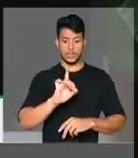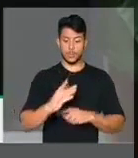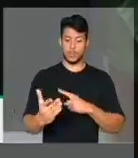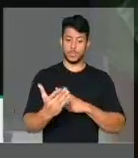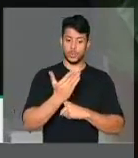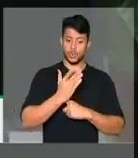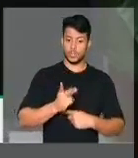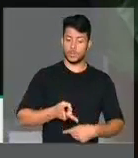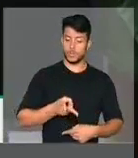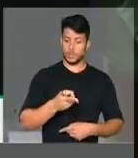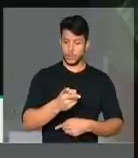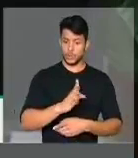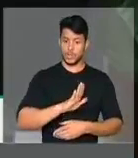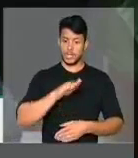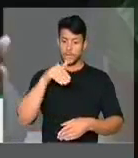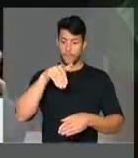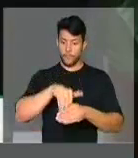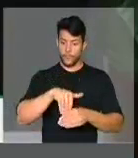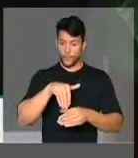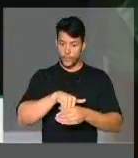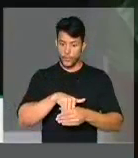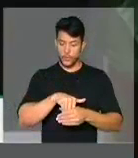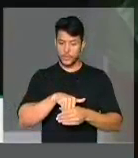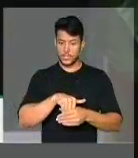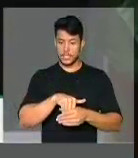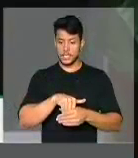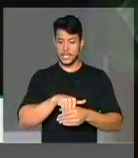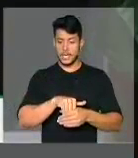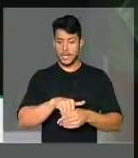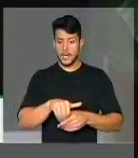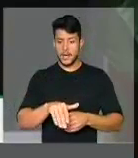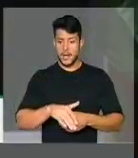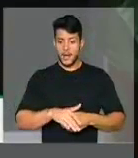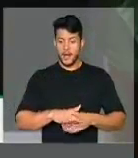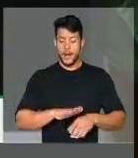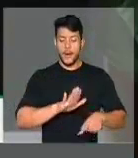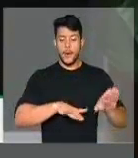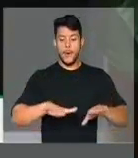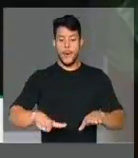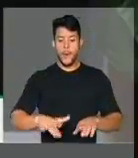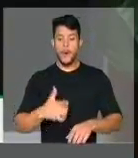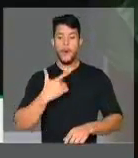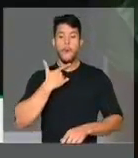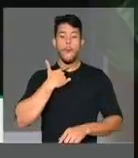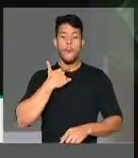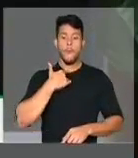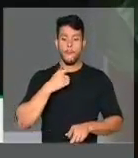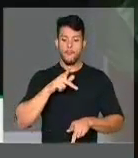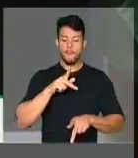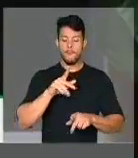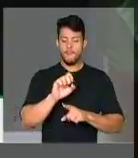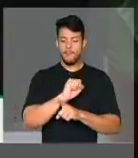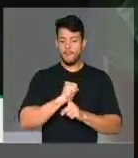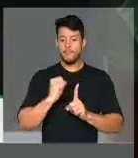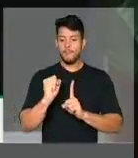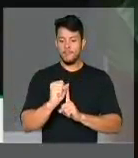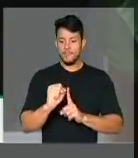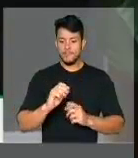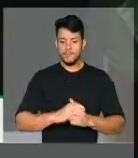continuar votando de acordo com as necessidades e o desejo dessa